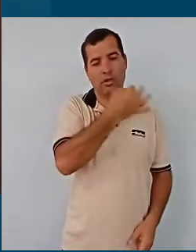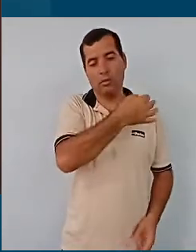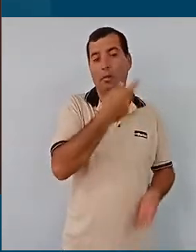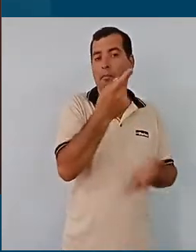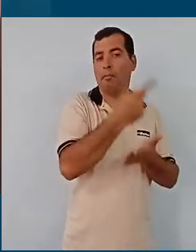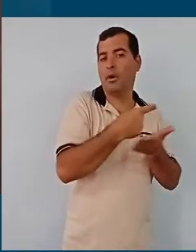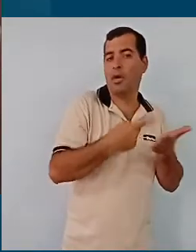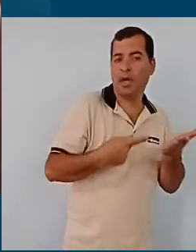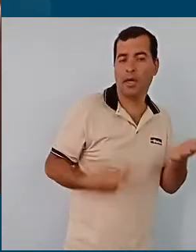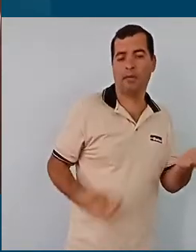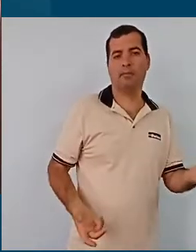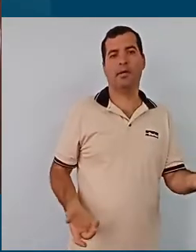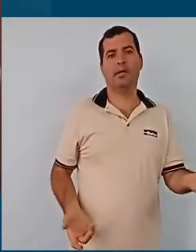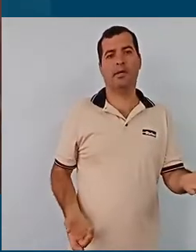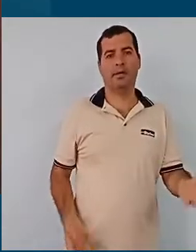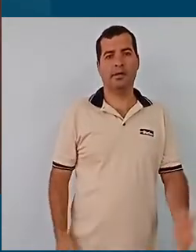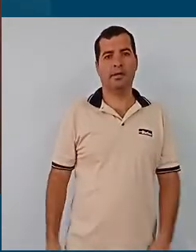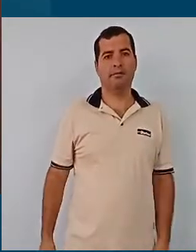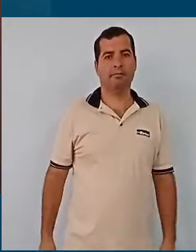tenham